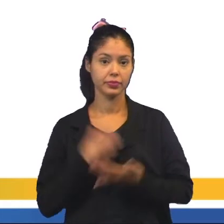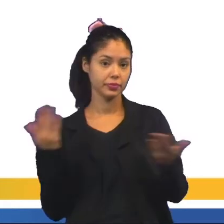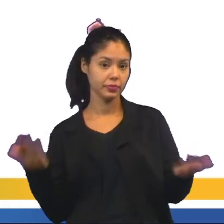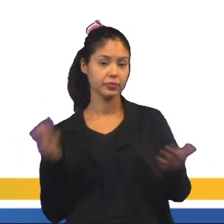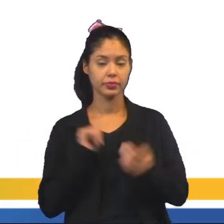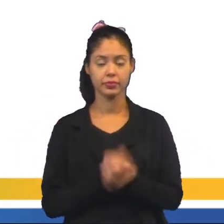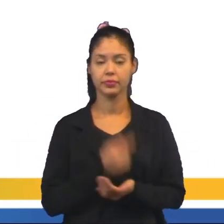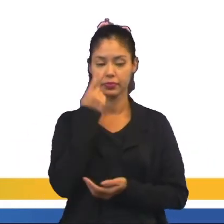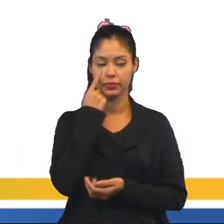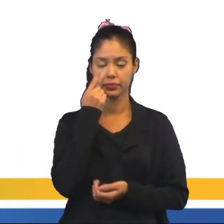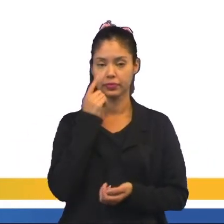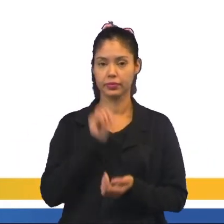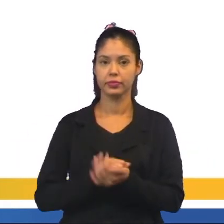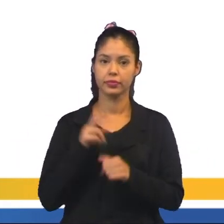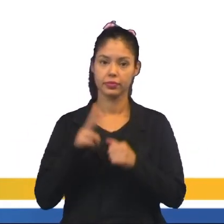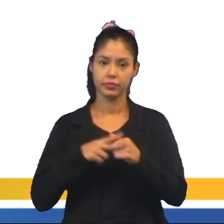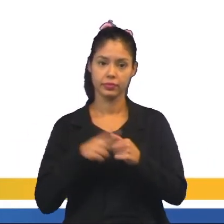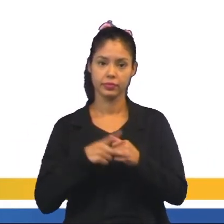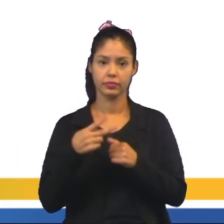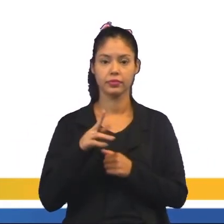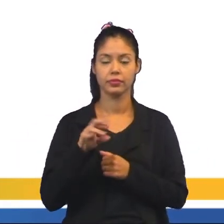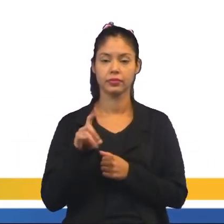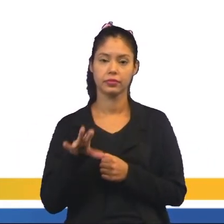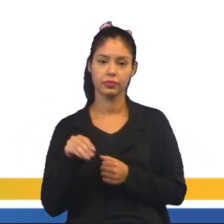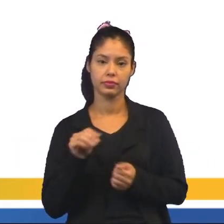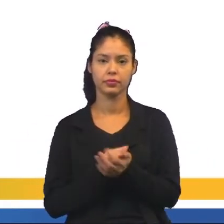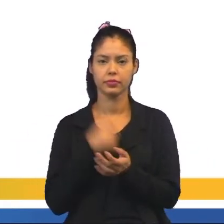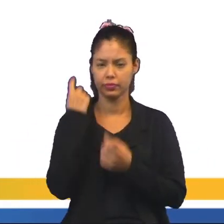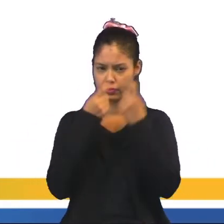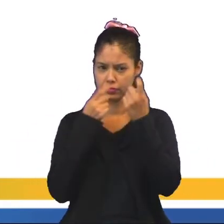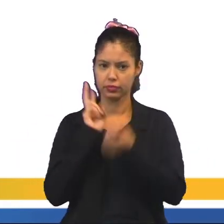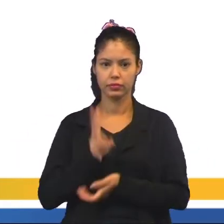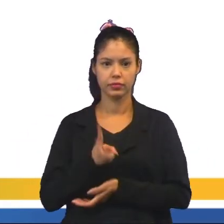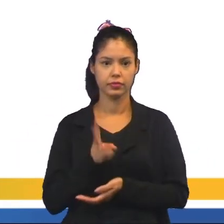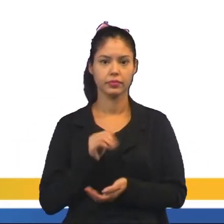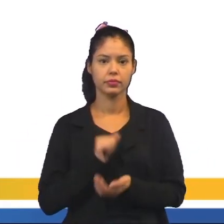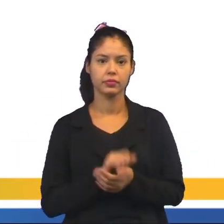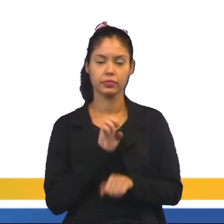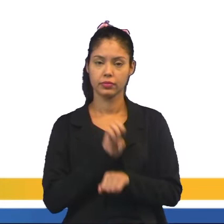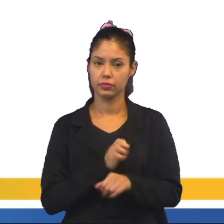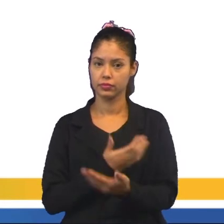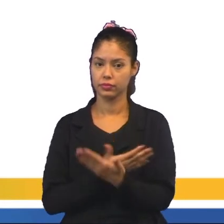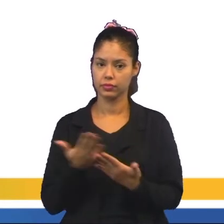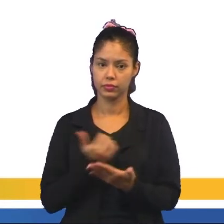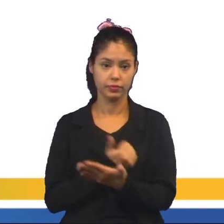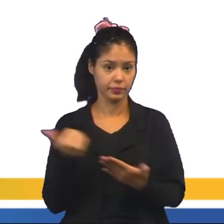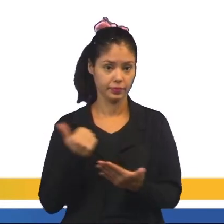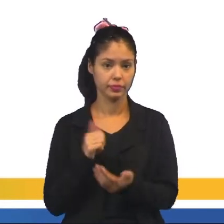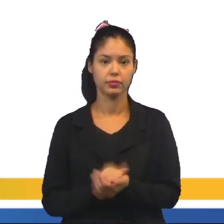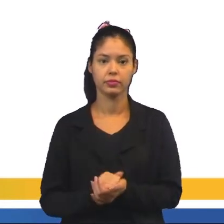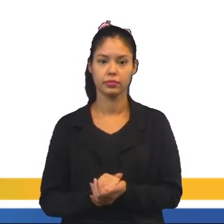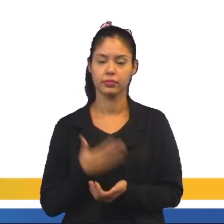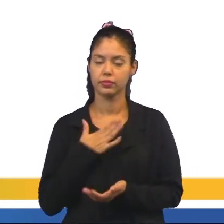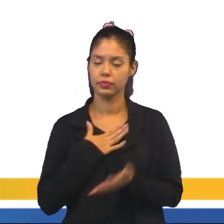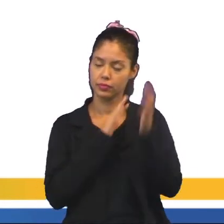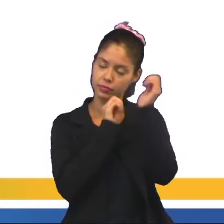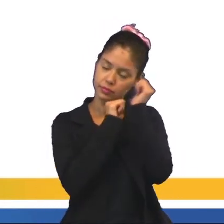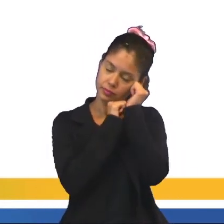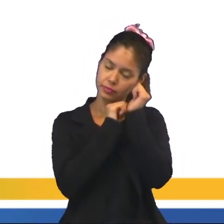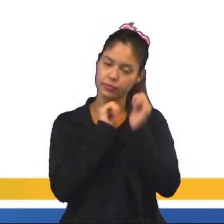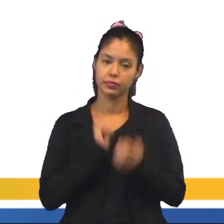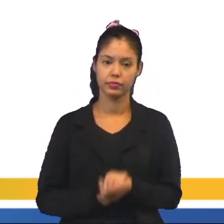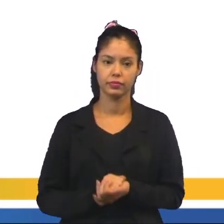é tão não tem o que é um véu predicativo né Sempre expressando um Instagram só uma permanência né exemplo dia eu durmo